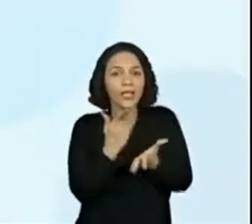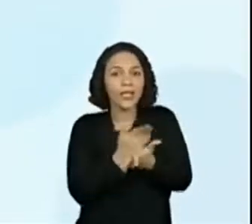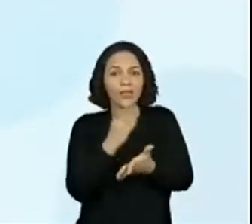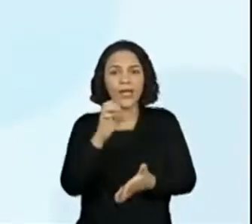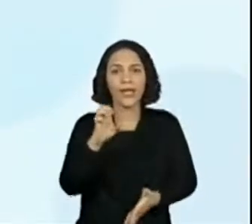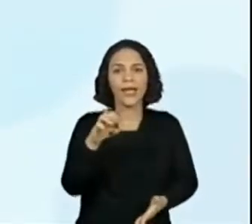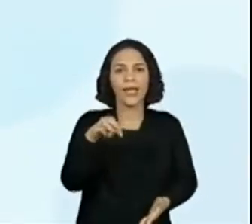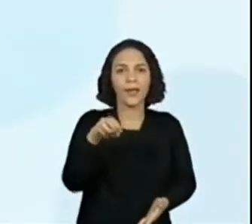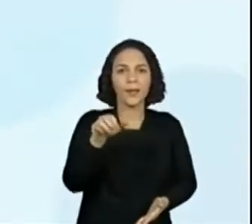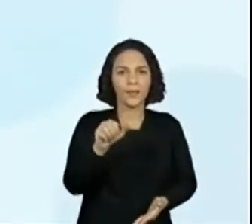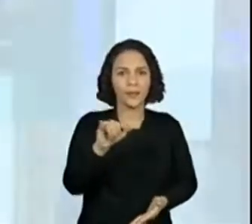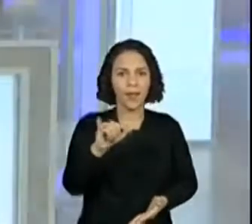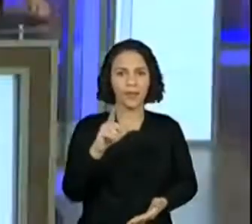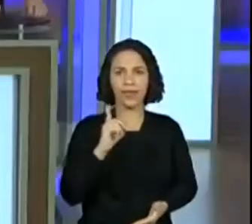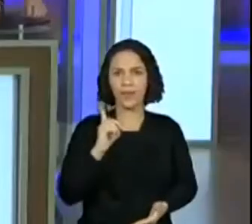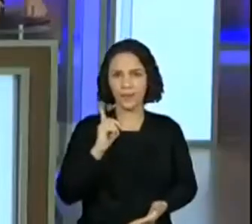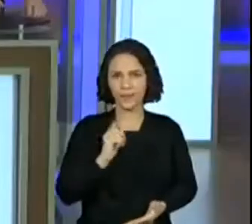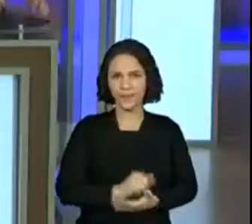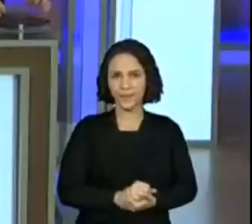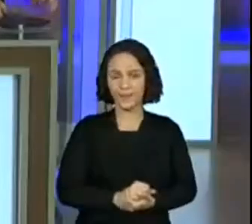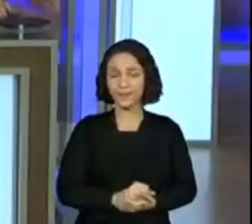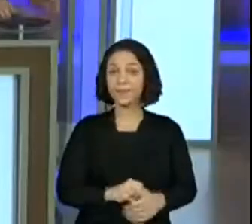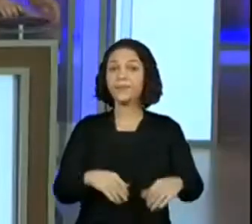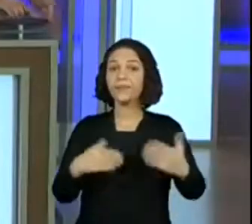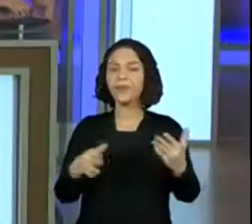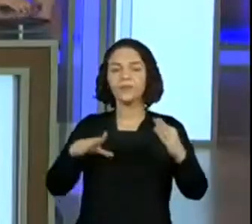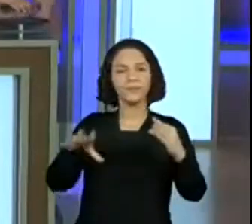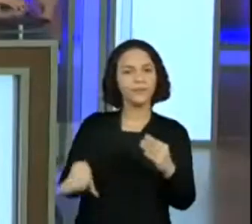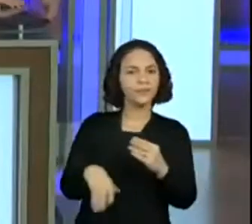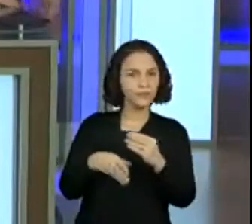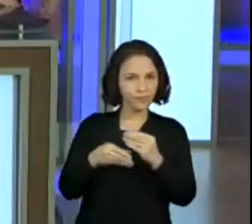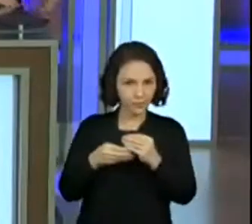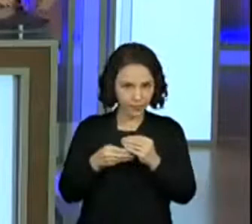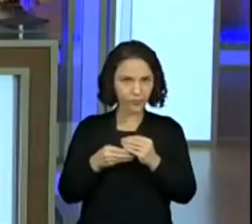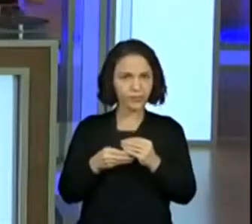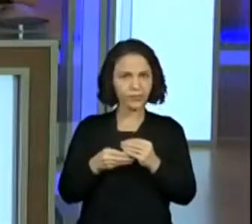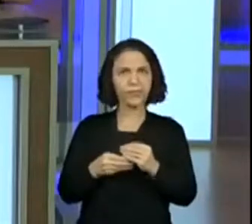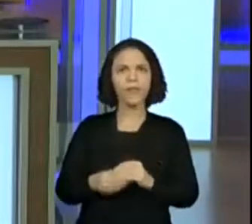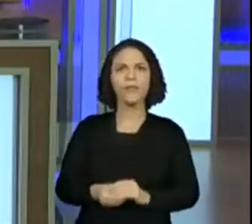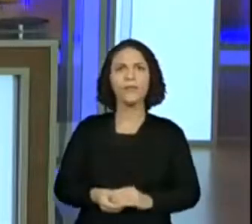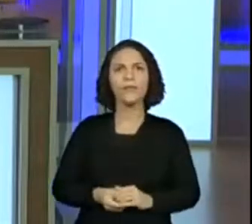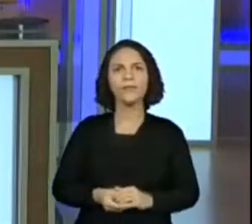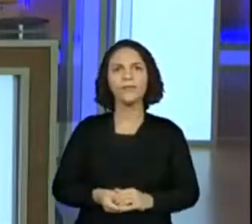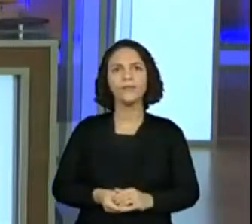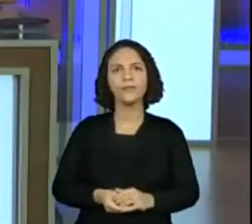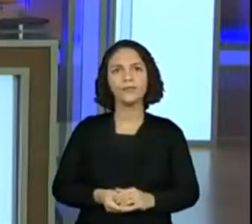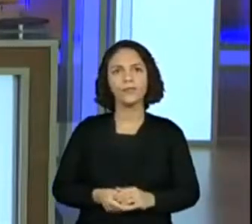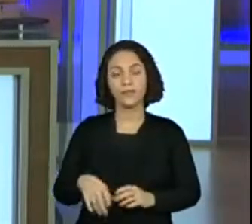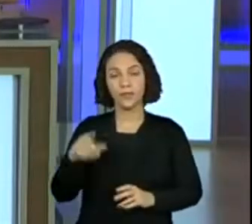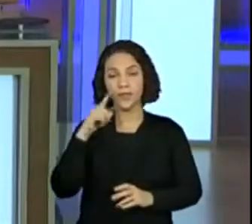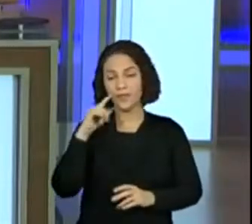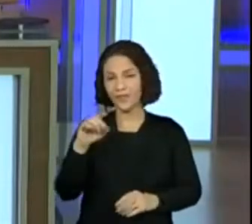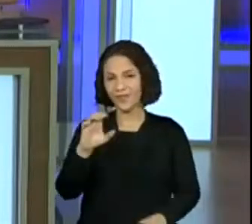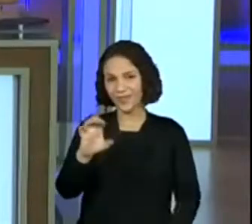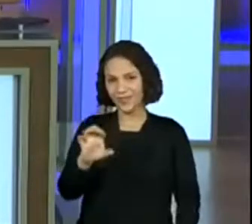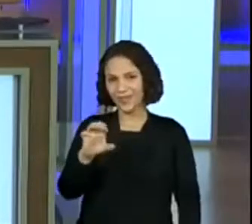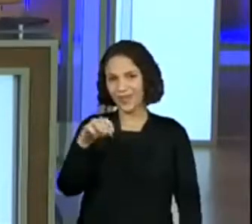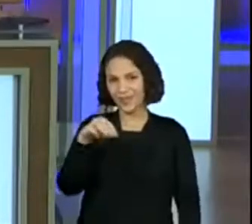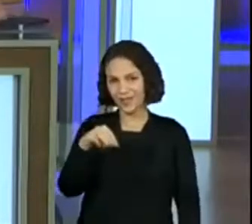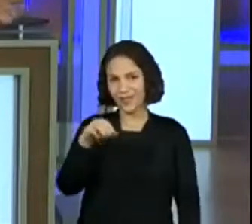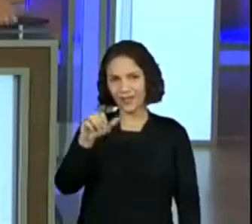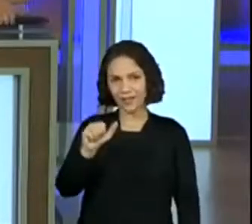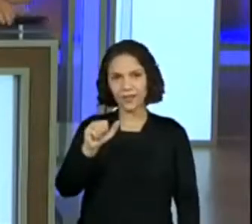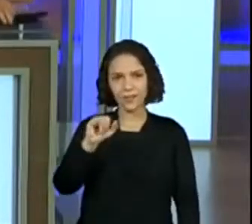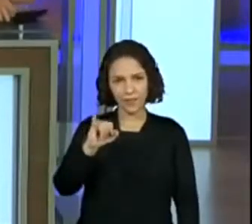Então... Para a gente complementar um pouquinho a atividade, o do EMAI, a Profran vai